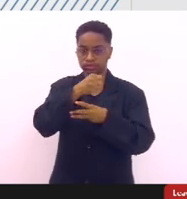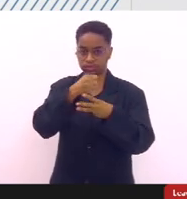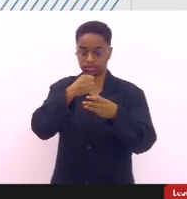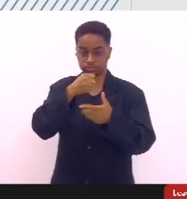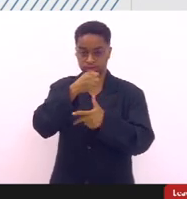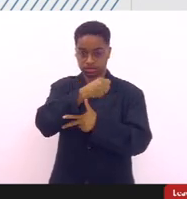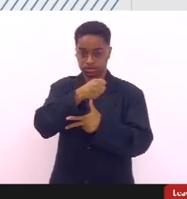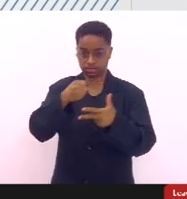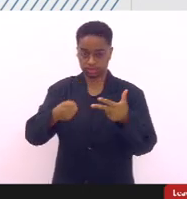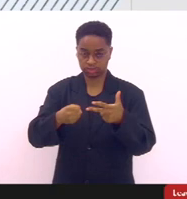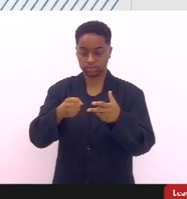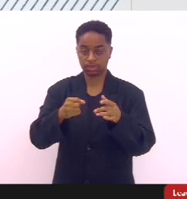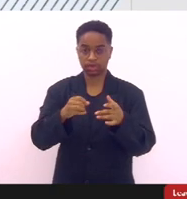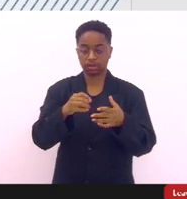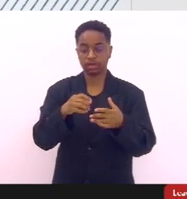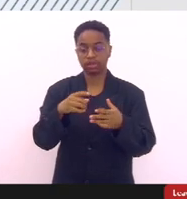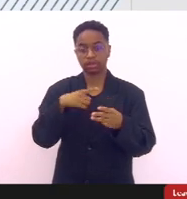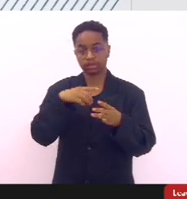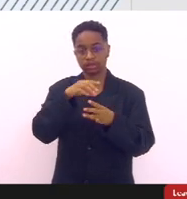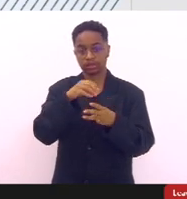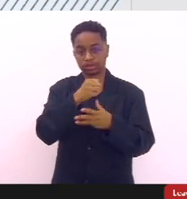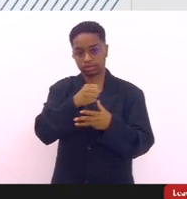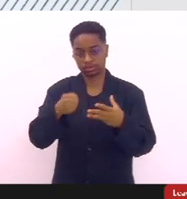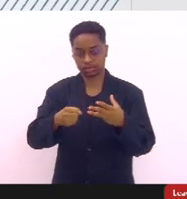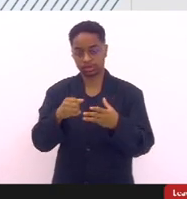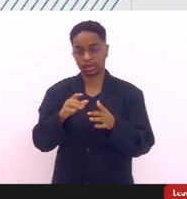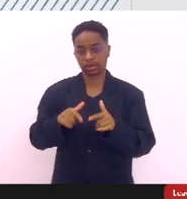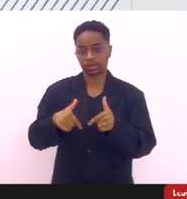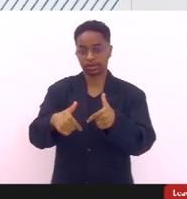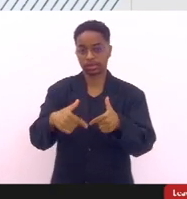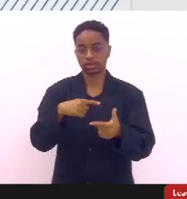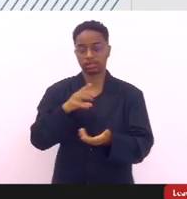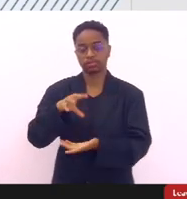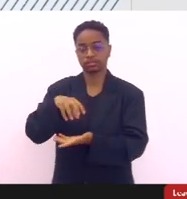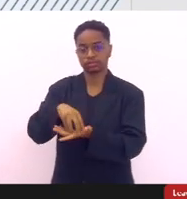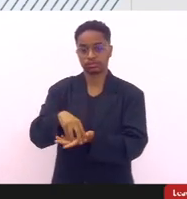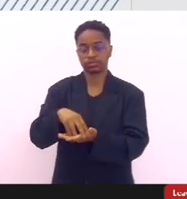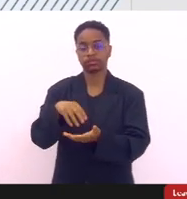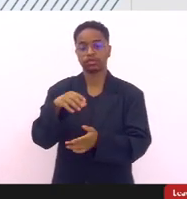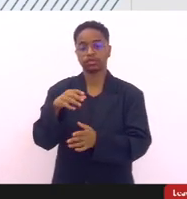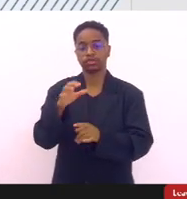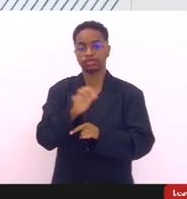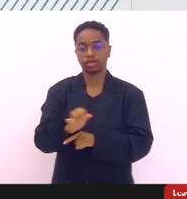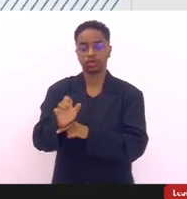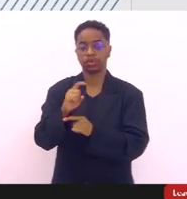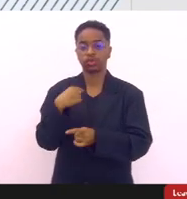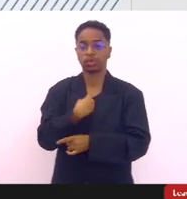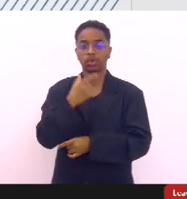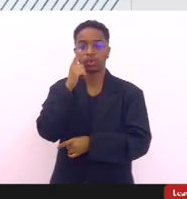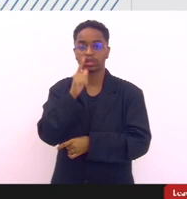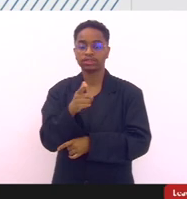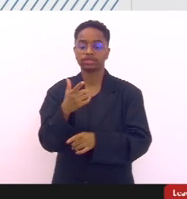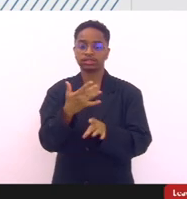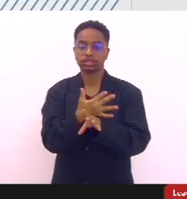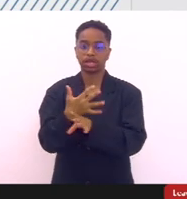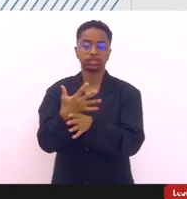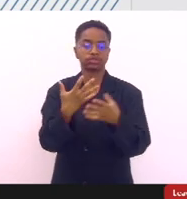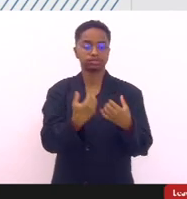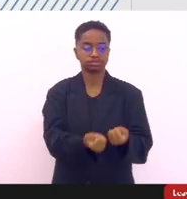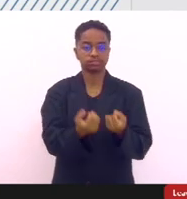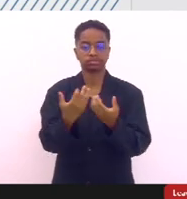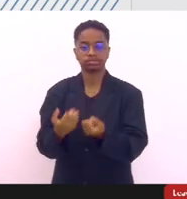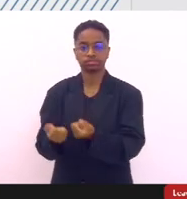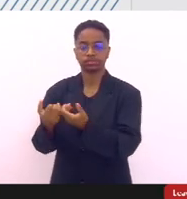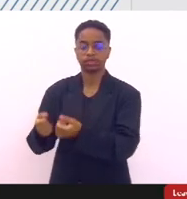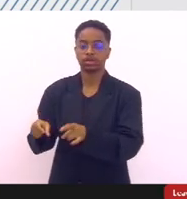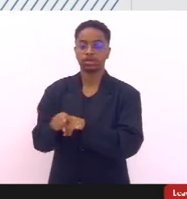as equipes de atenção primária prisional, onde a gente, através da indução estadual, conseguiu que os municípios fossem aderindo e ampliando